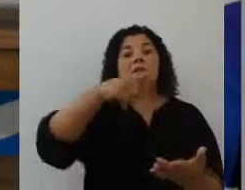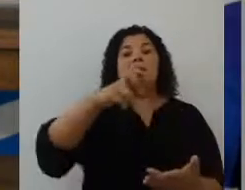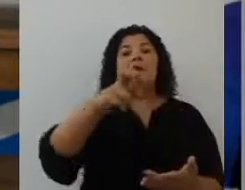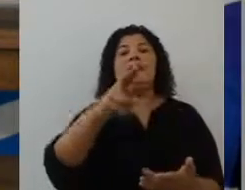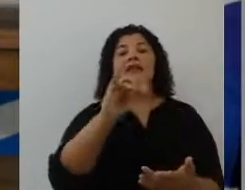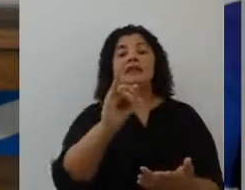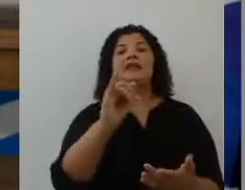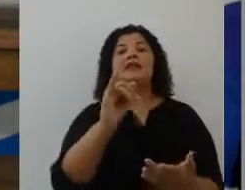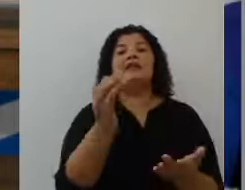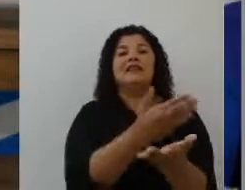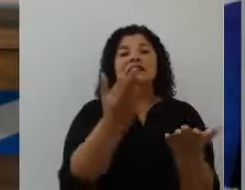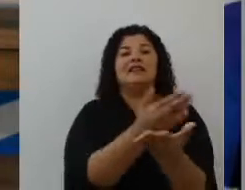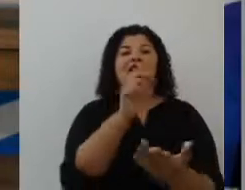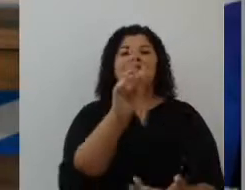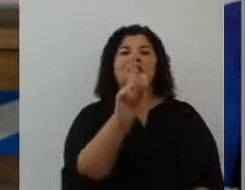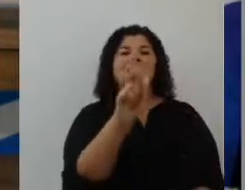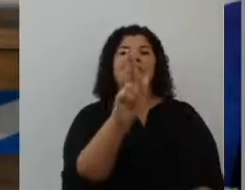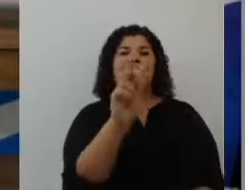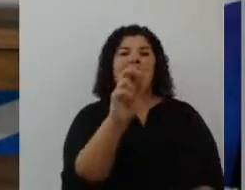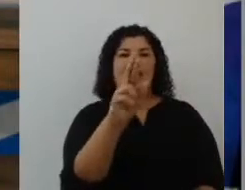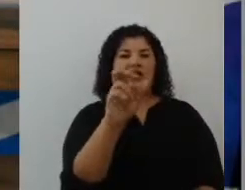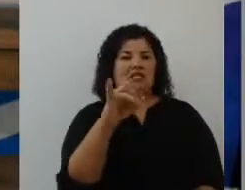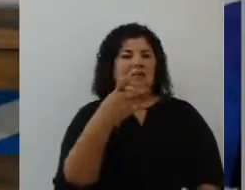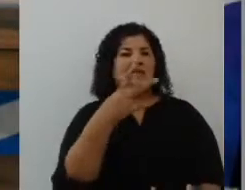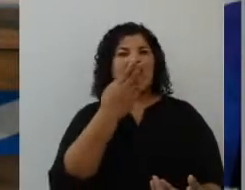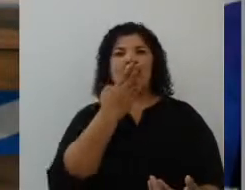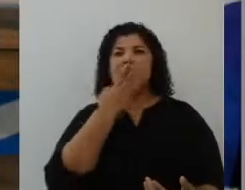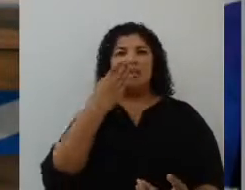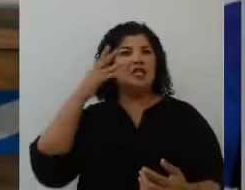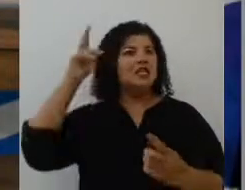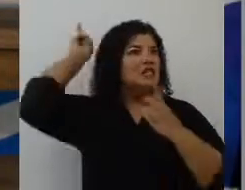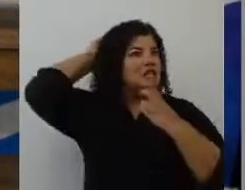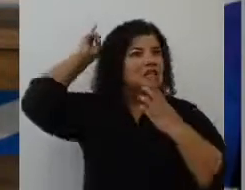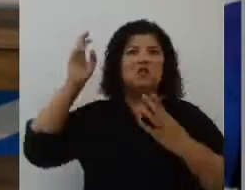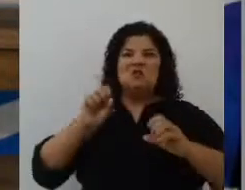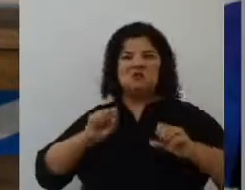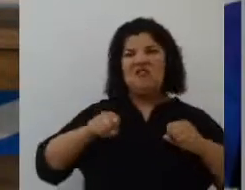é um índio completamente fora da realidade, é um índio guerreiro, né, um índio que